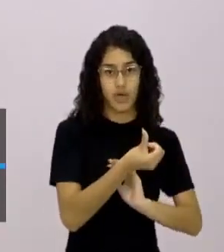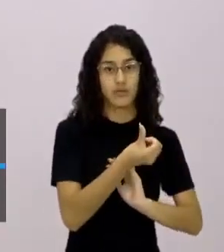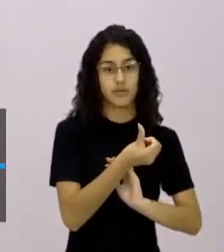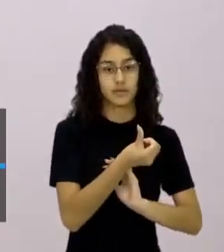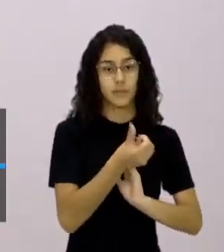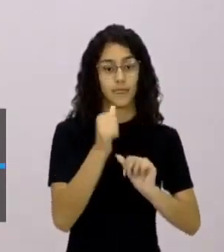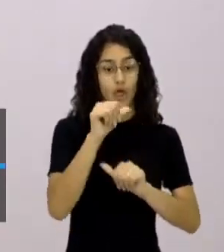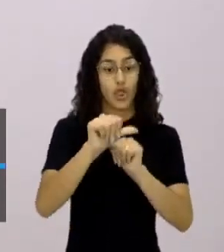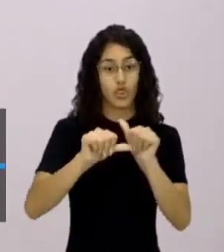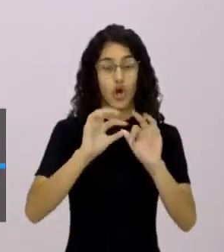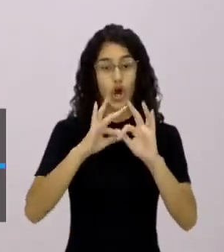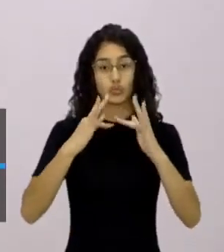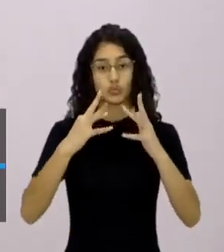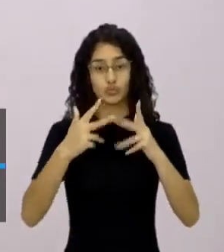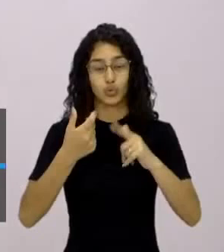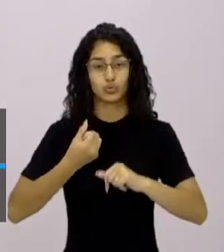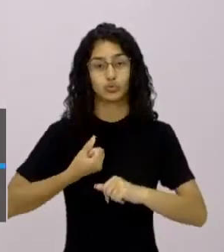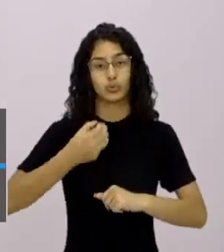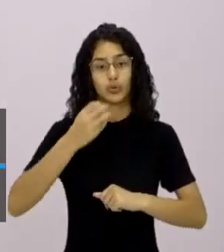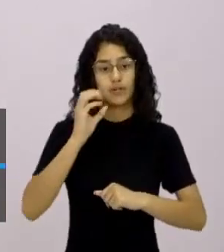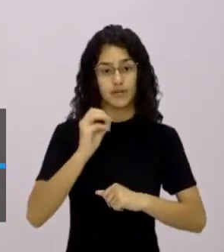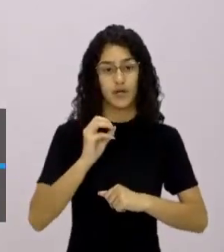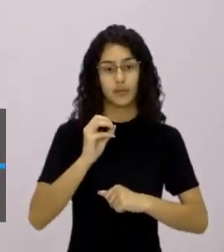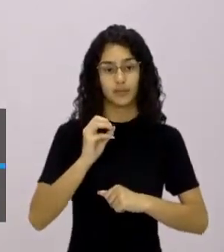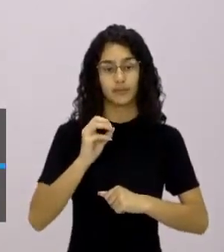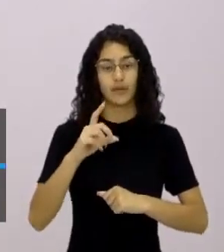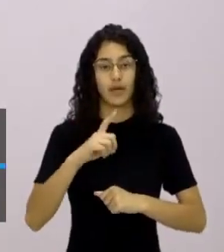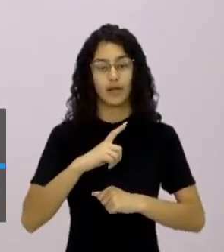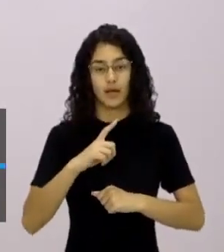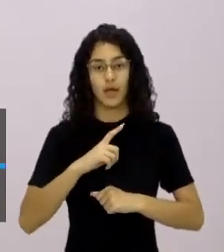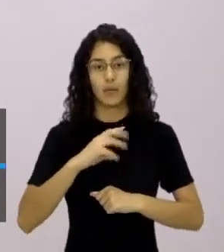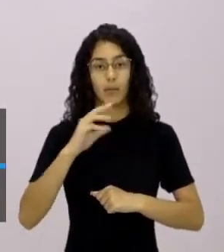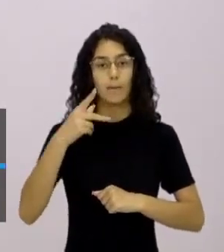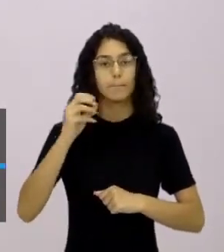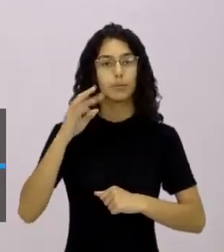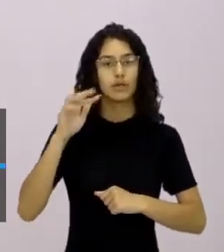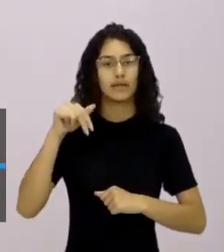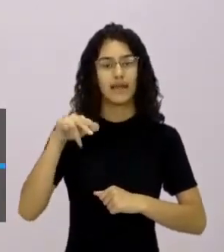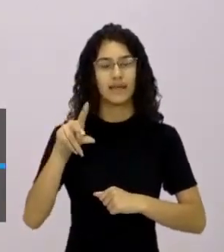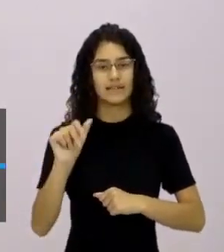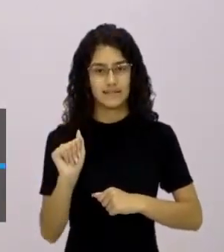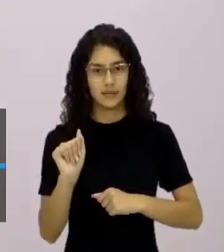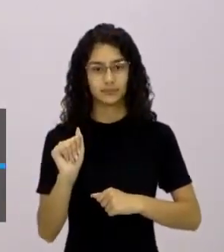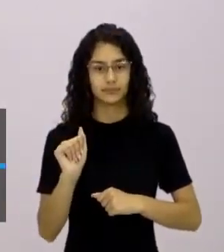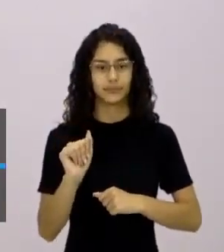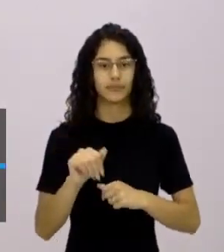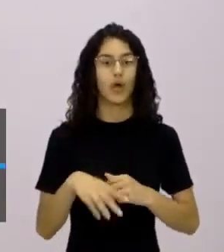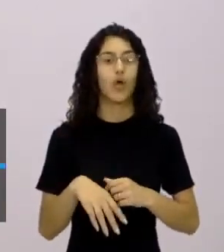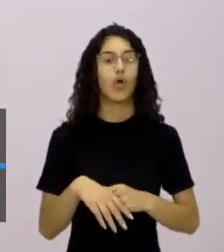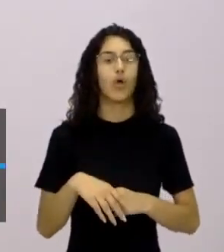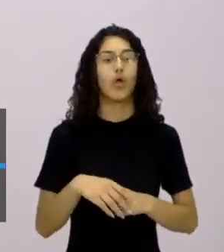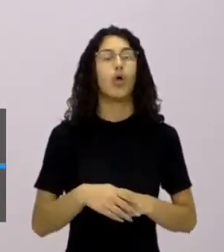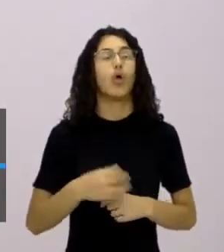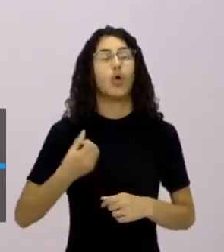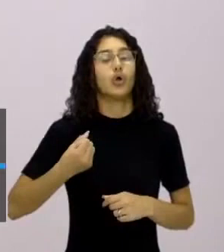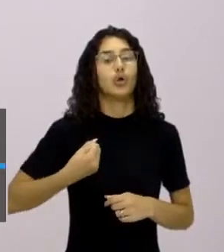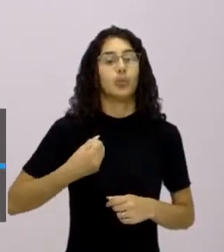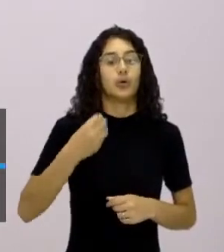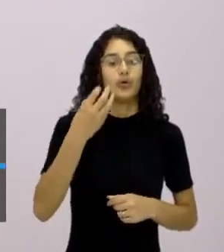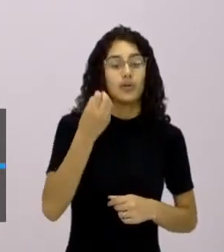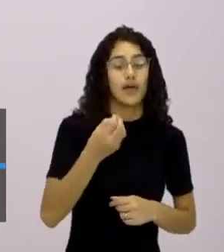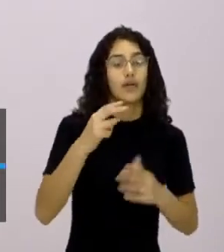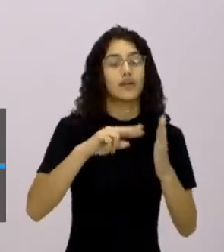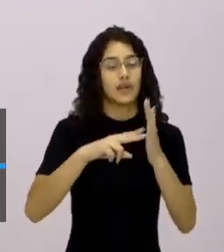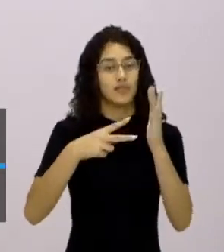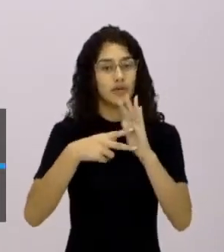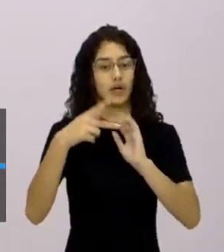troca todos esses zeros por uma potência dessa que eu escrevi para você. Então, números com zero significa potências